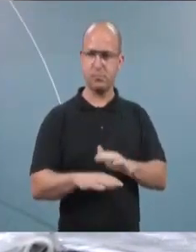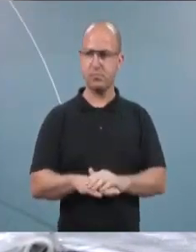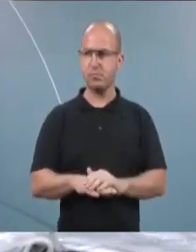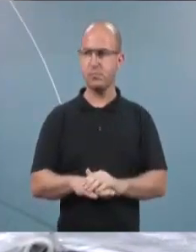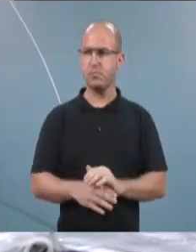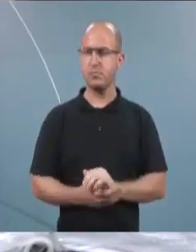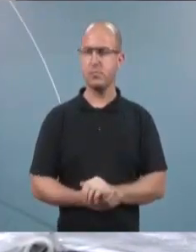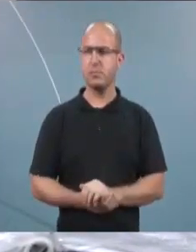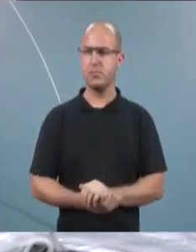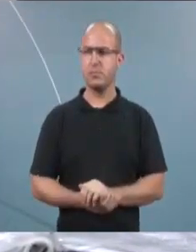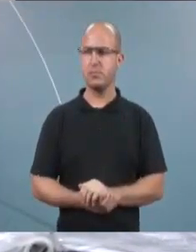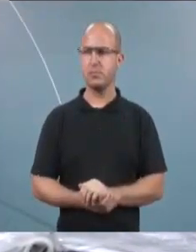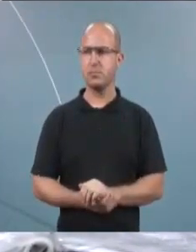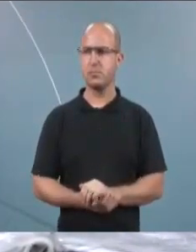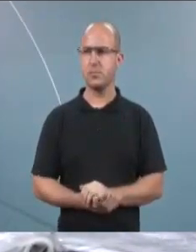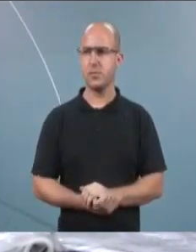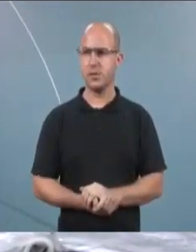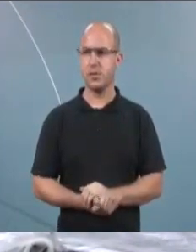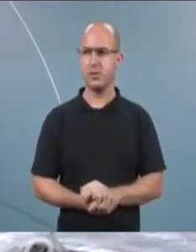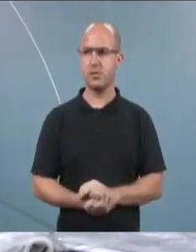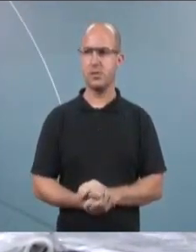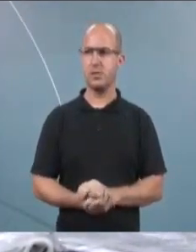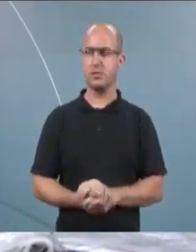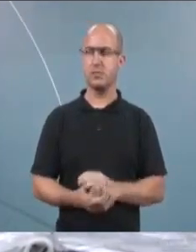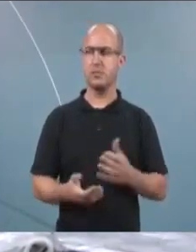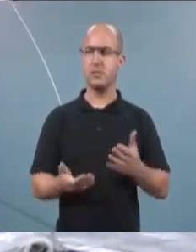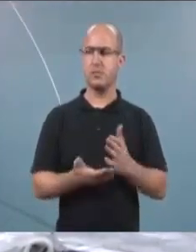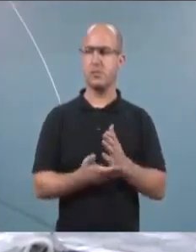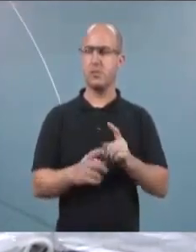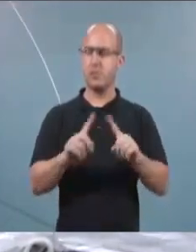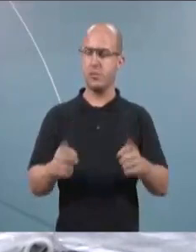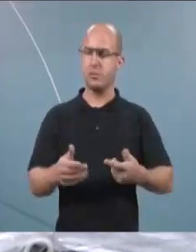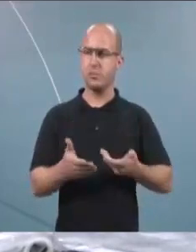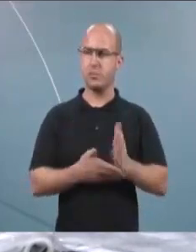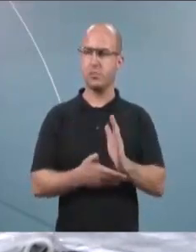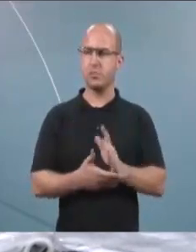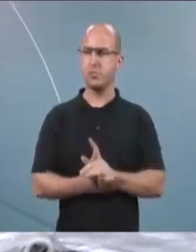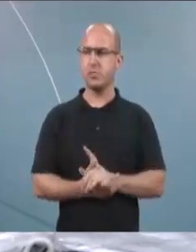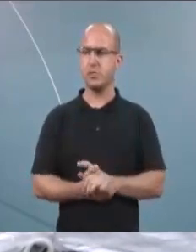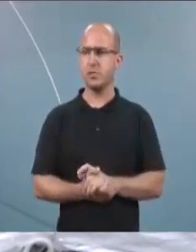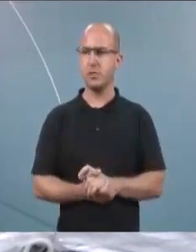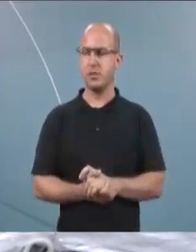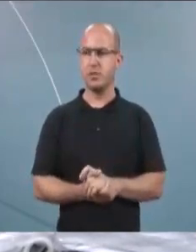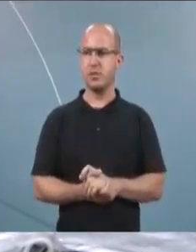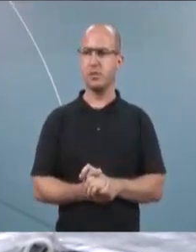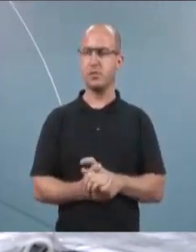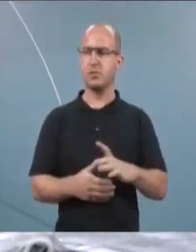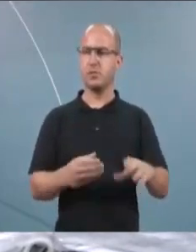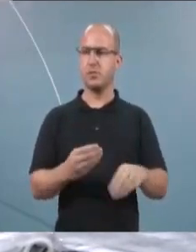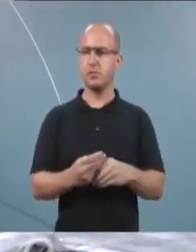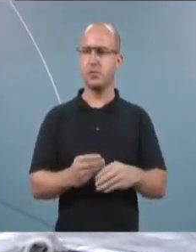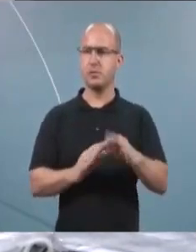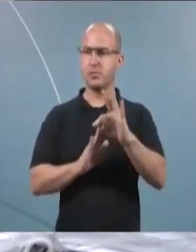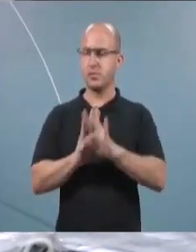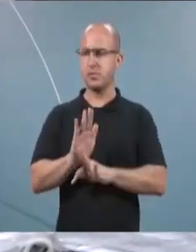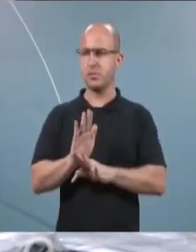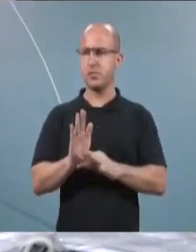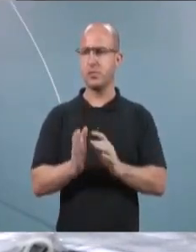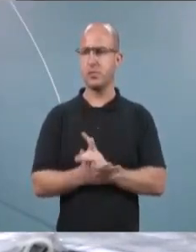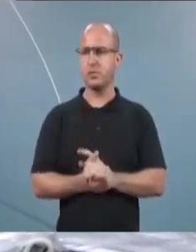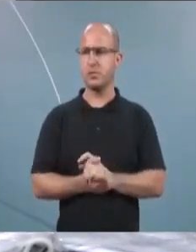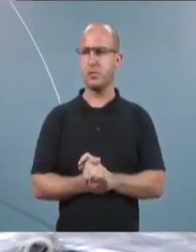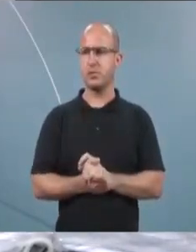Como estão aprovado projeto aprovado tem uma emenda de texto